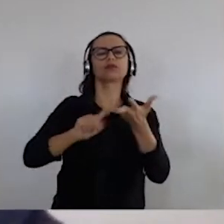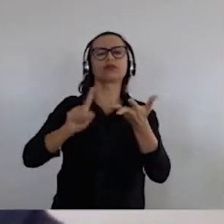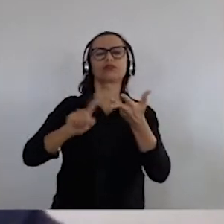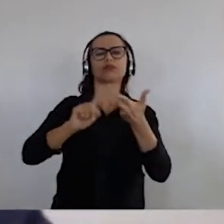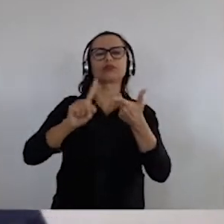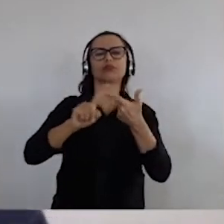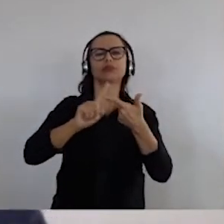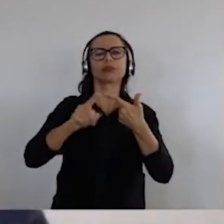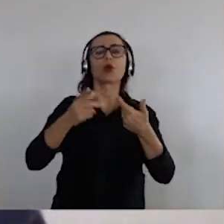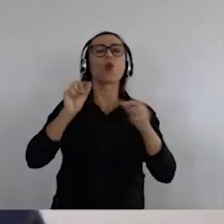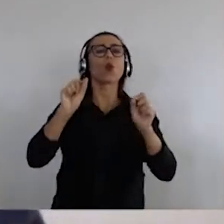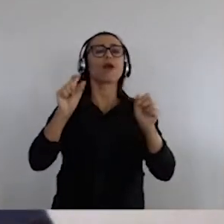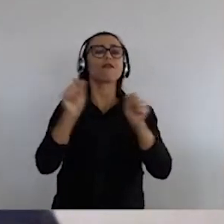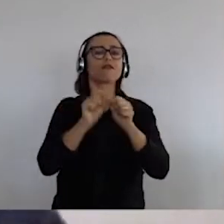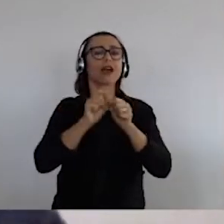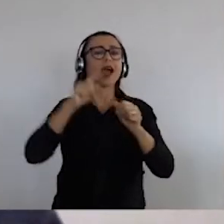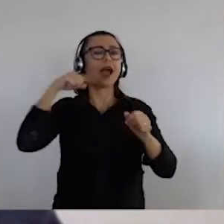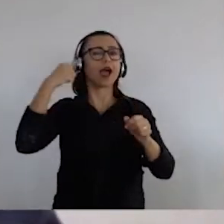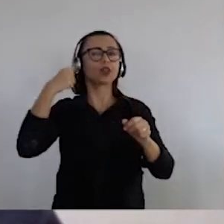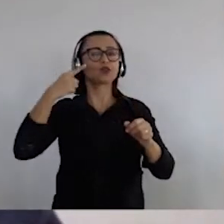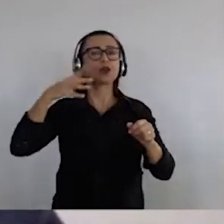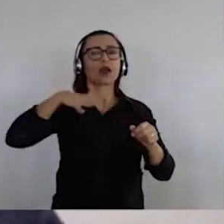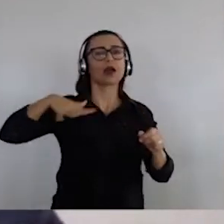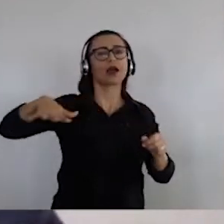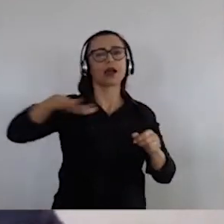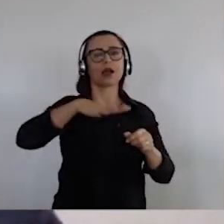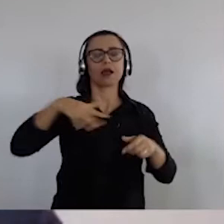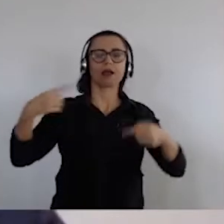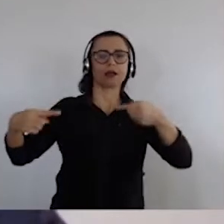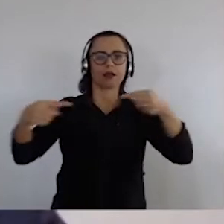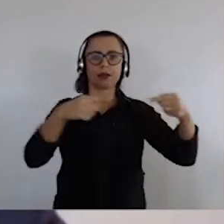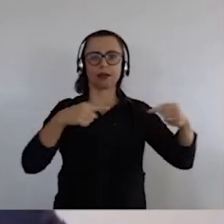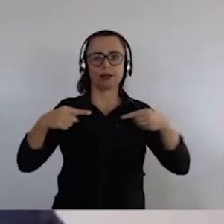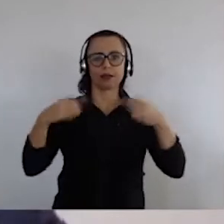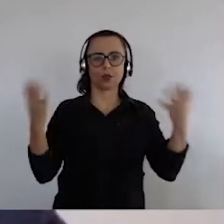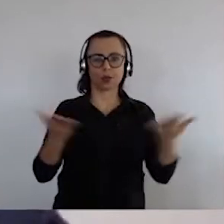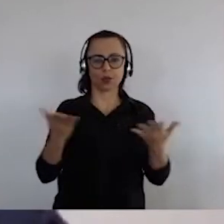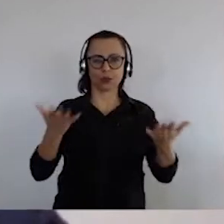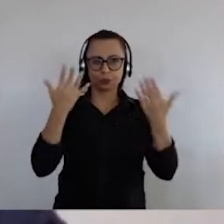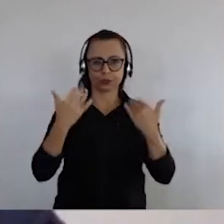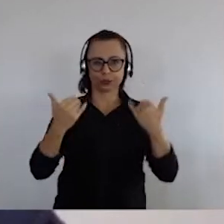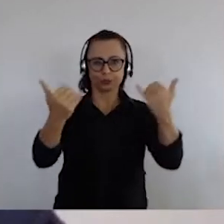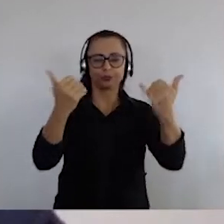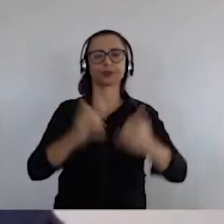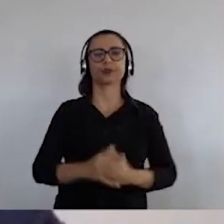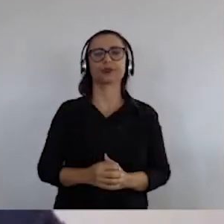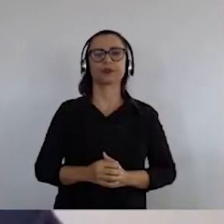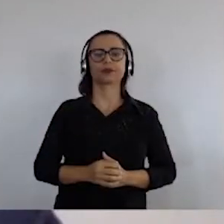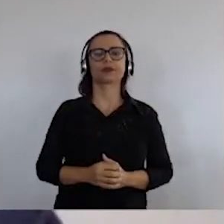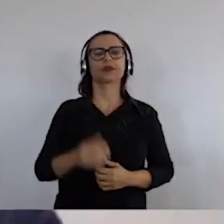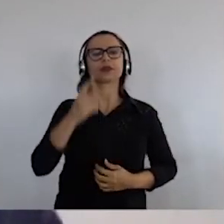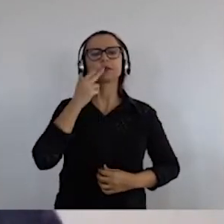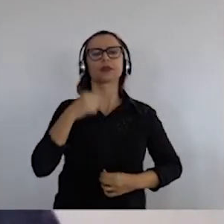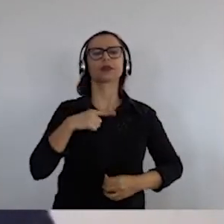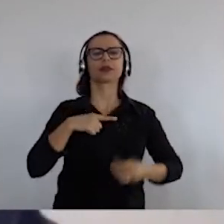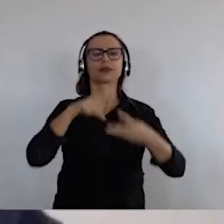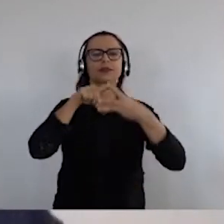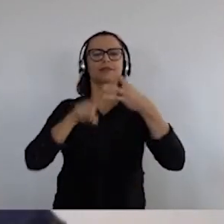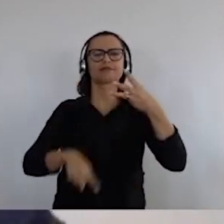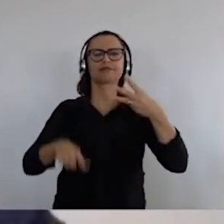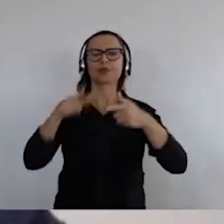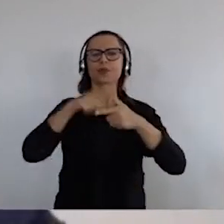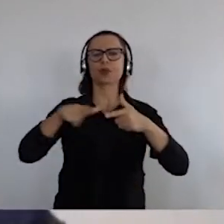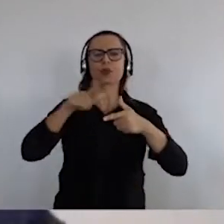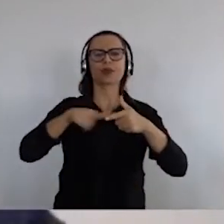da advocacia, é o que será debatido neste nosso painel. Eu acredito que são 3 os problemas